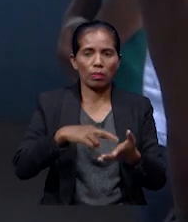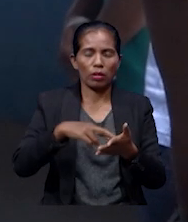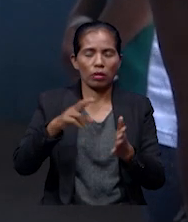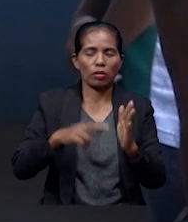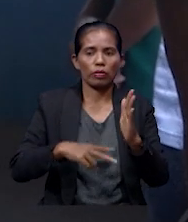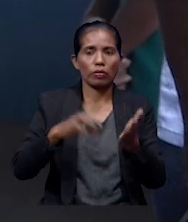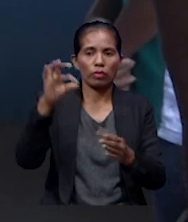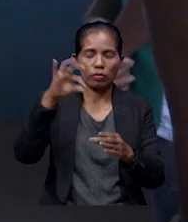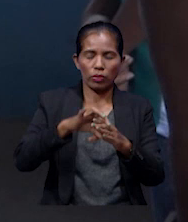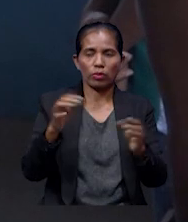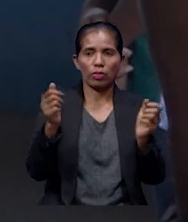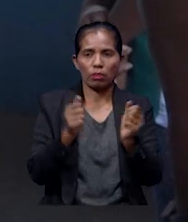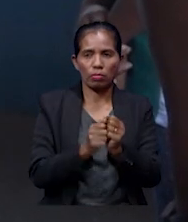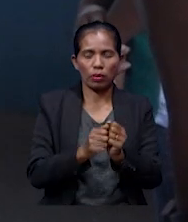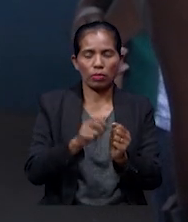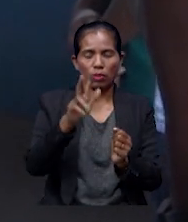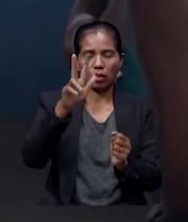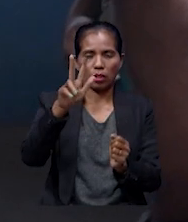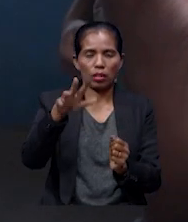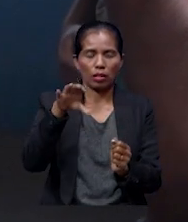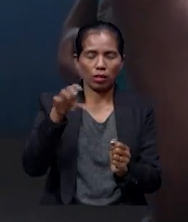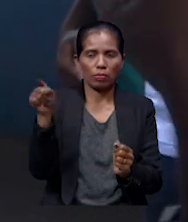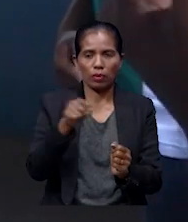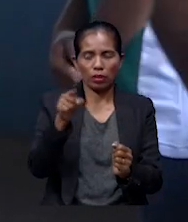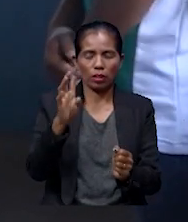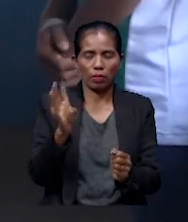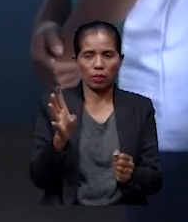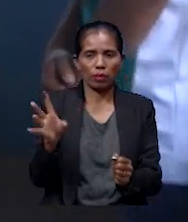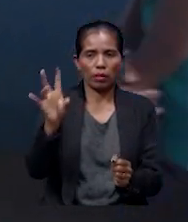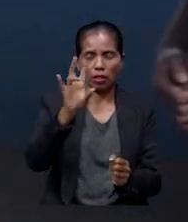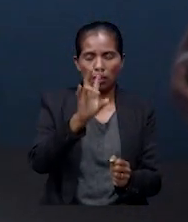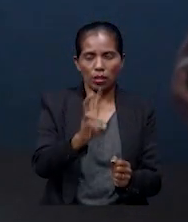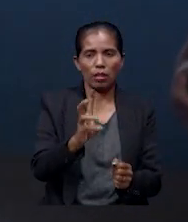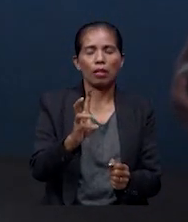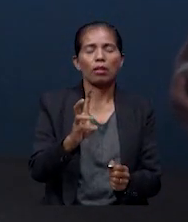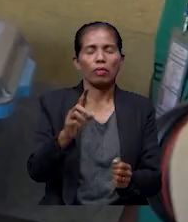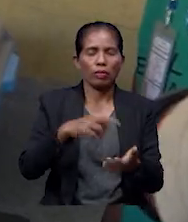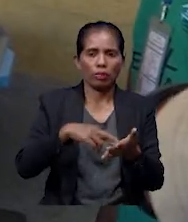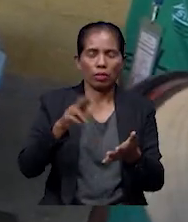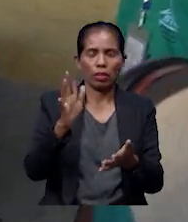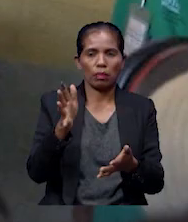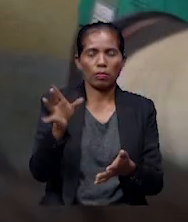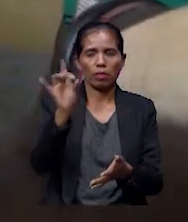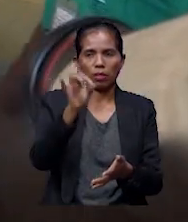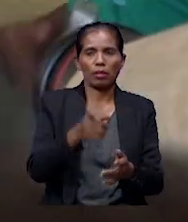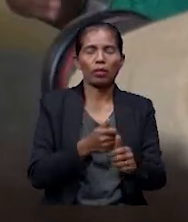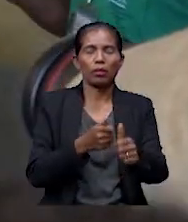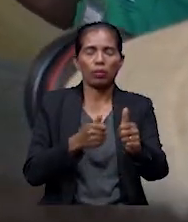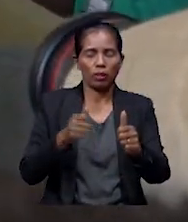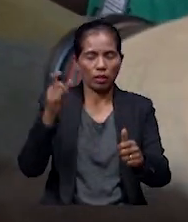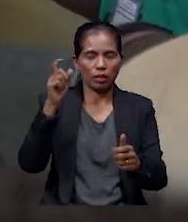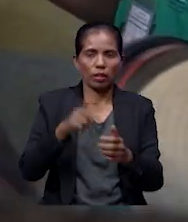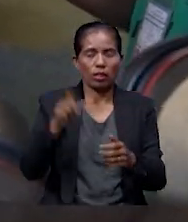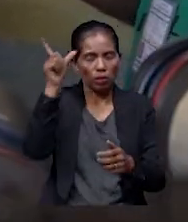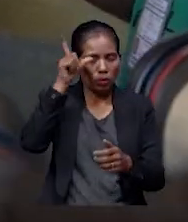votus hamutuk rihun atus tolu resin ho persentu hat nulu resin nen virgula lima nulu resin walau. Tuir mak kandidatu Francisco Guterres